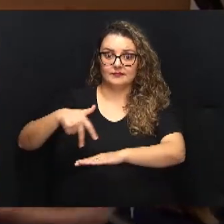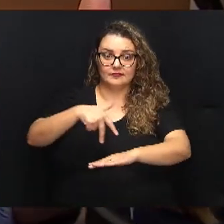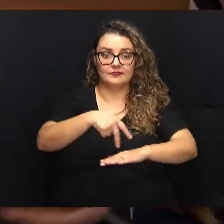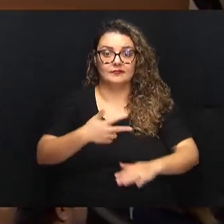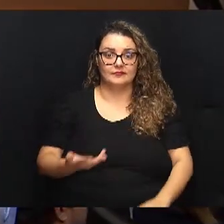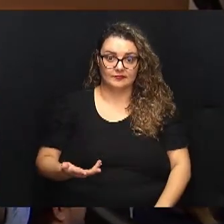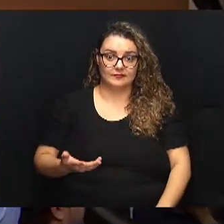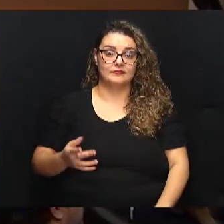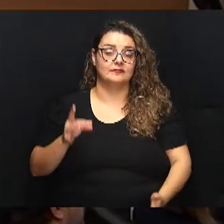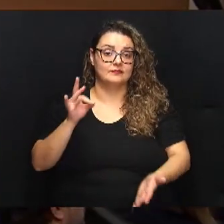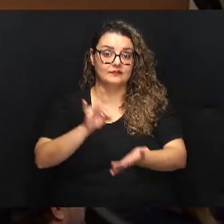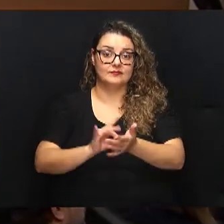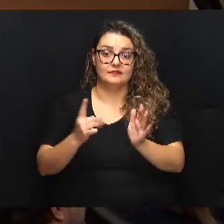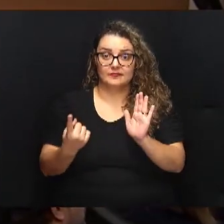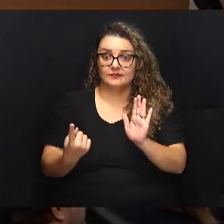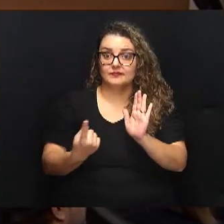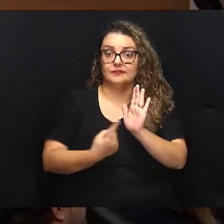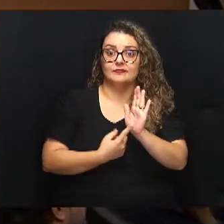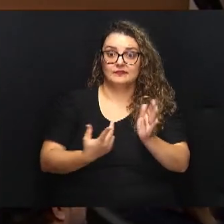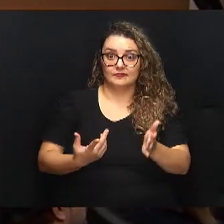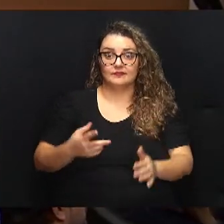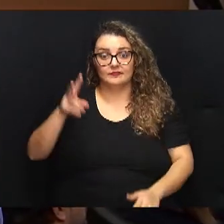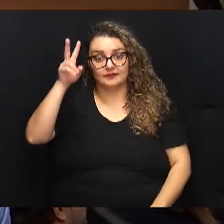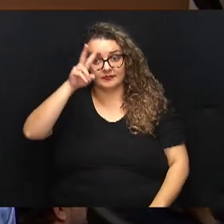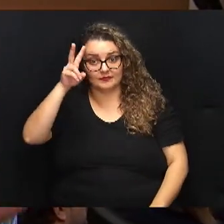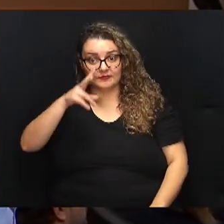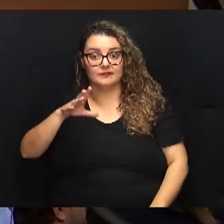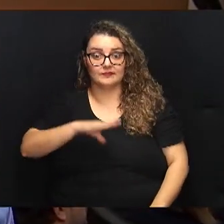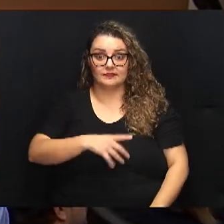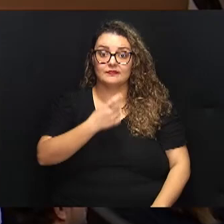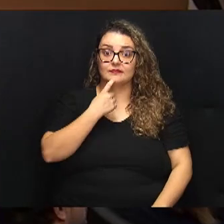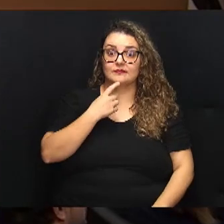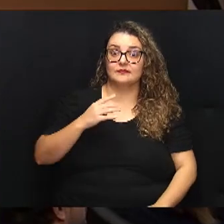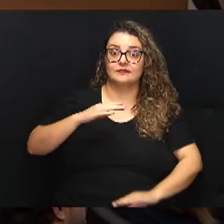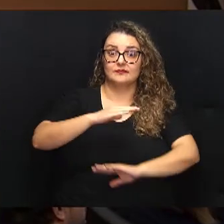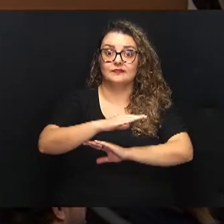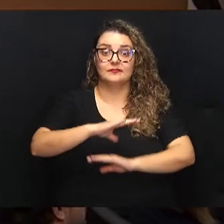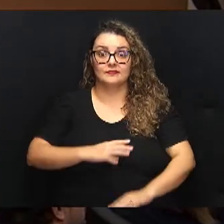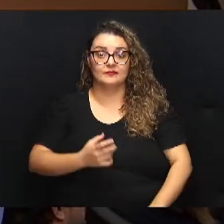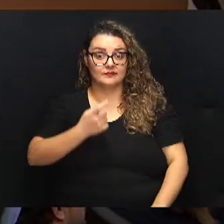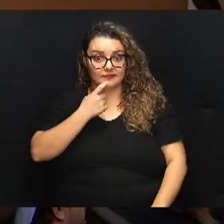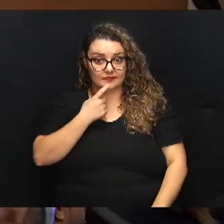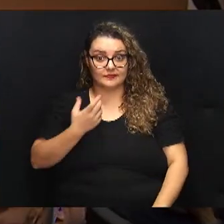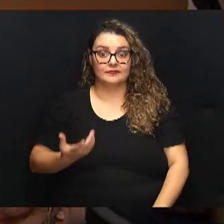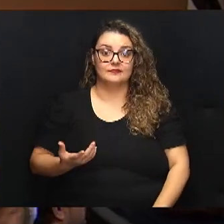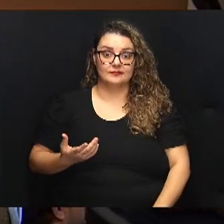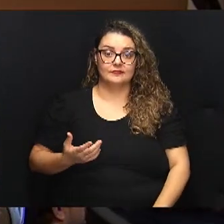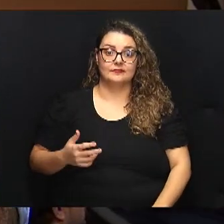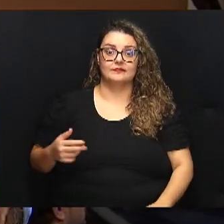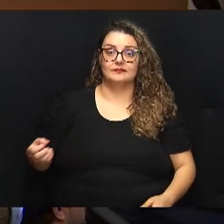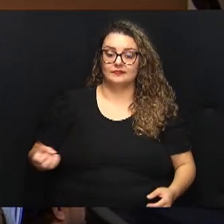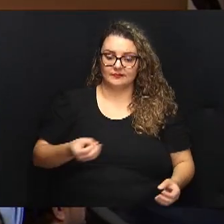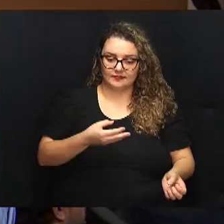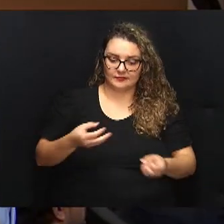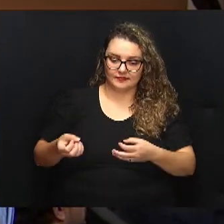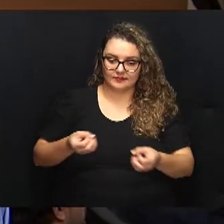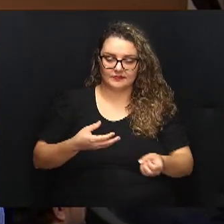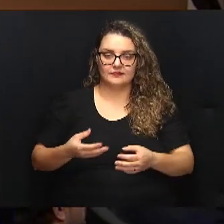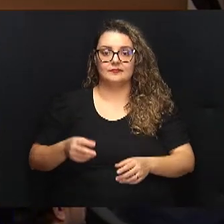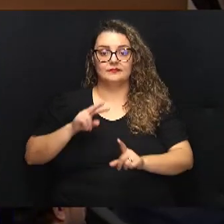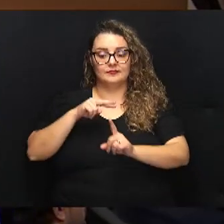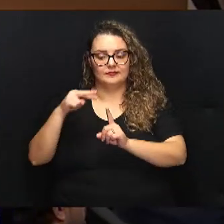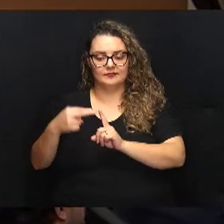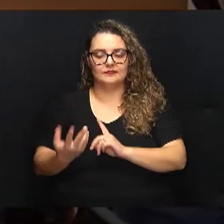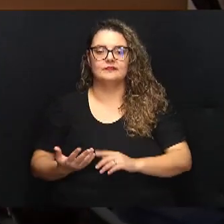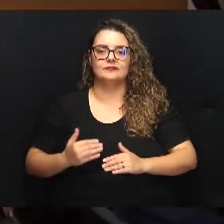e fatos que marcaram a história da cidade de Campinas e da Câmara Municipal, que atualize, né, do ponto de vista